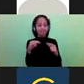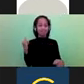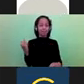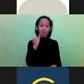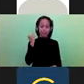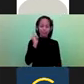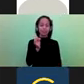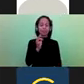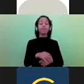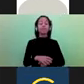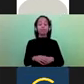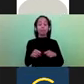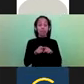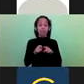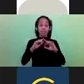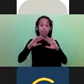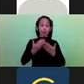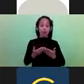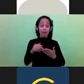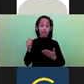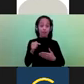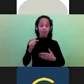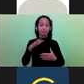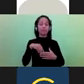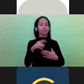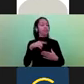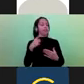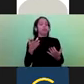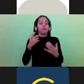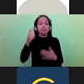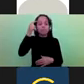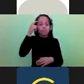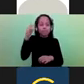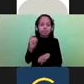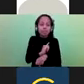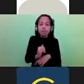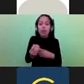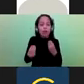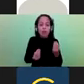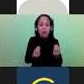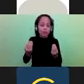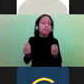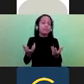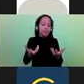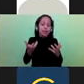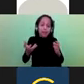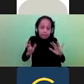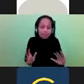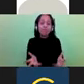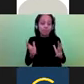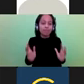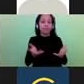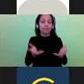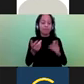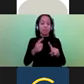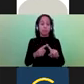E na escola, nós buscamos desenvolver isso, mas de maneira